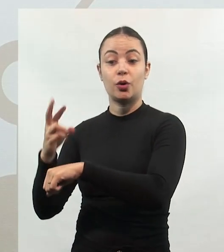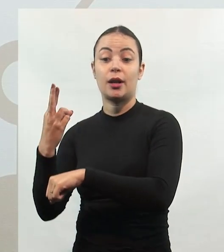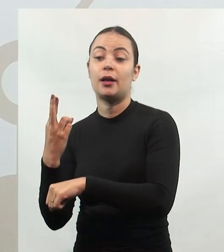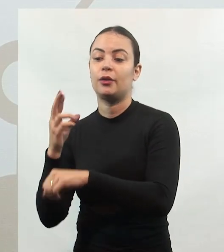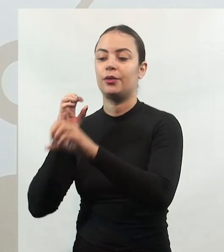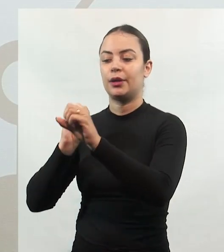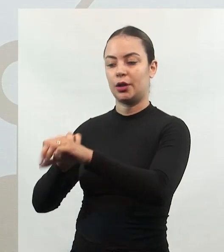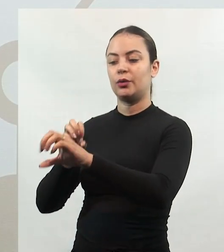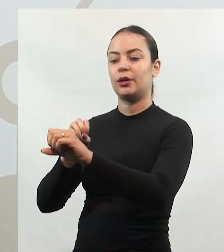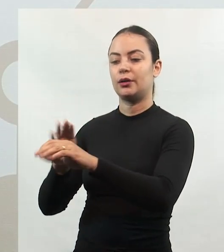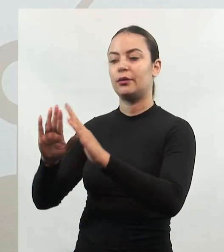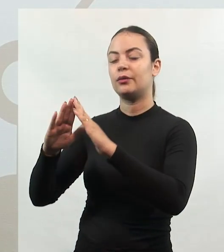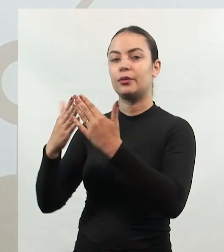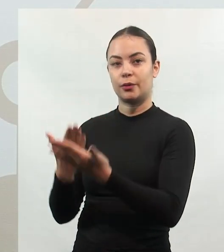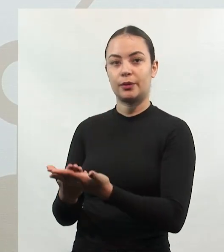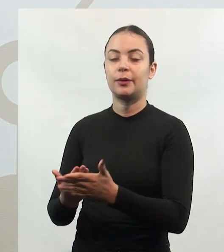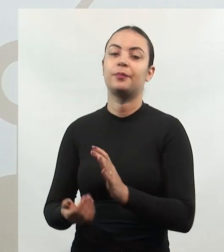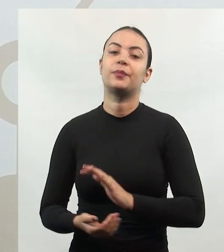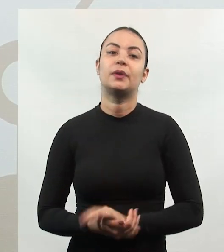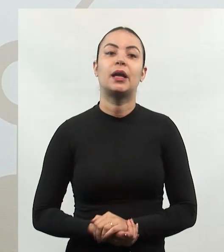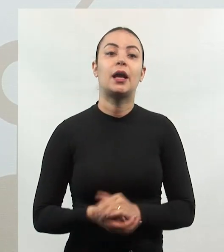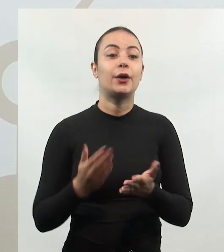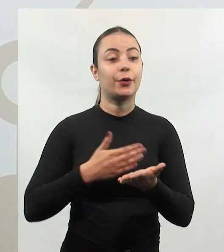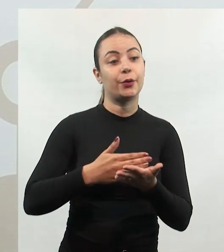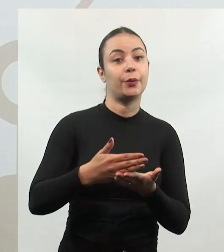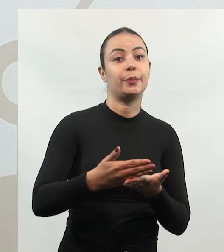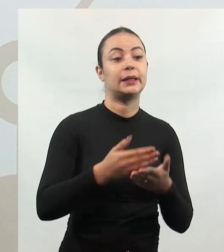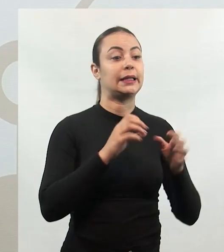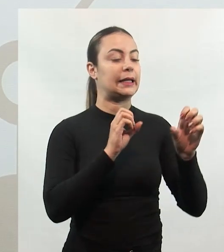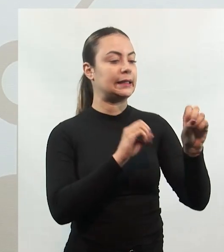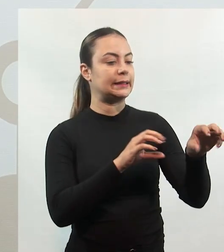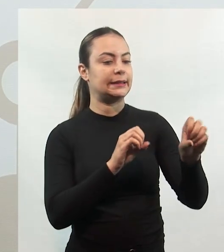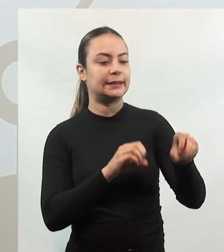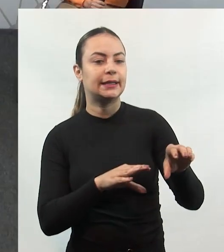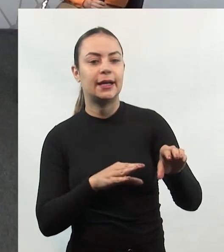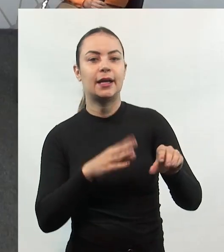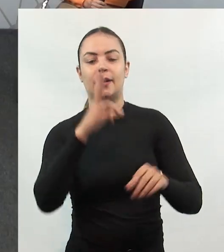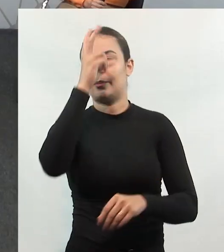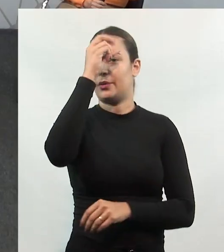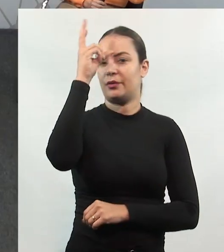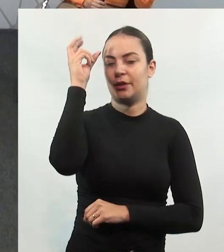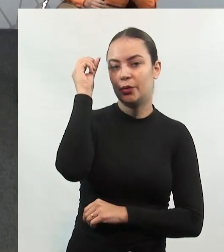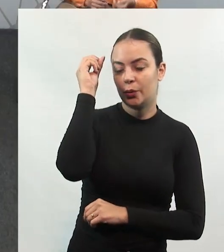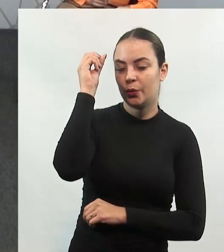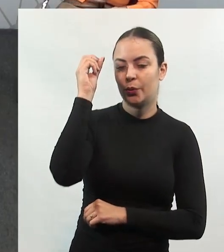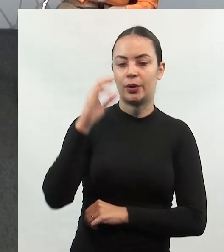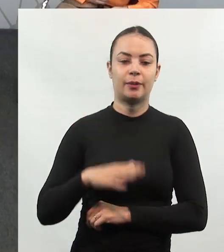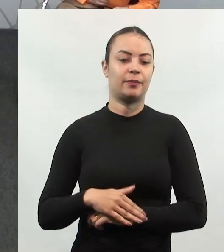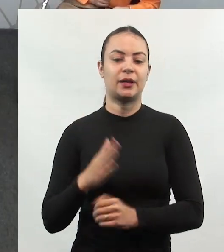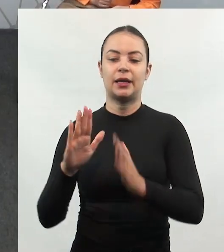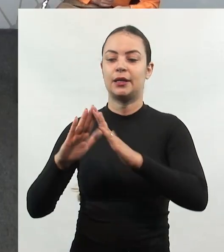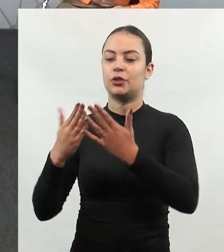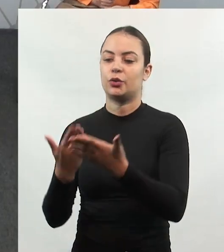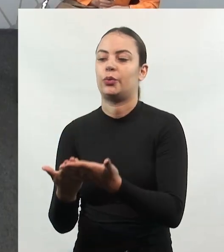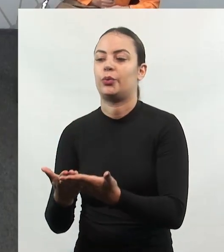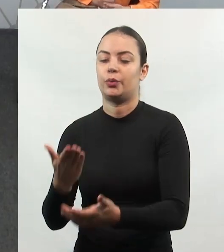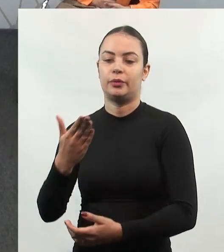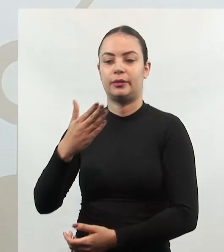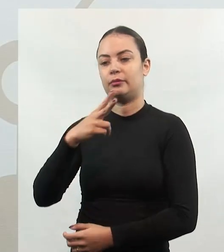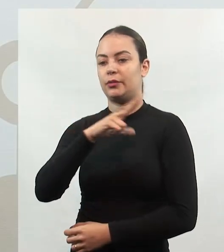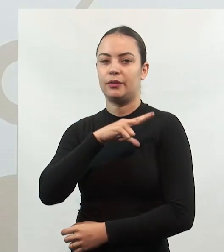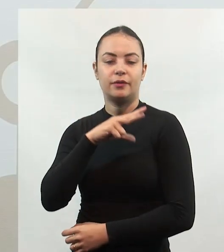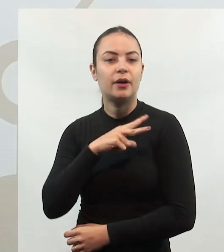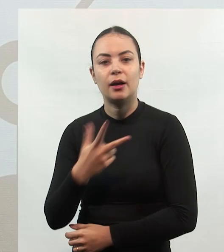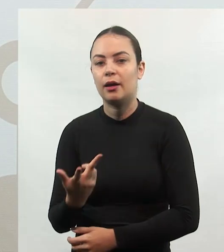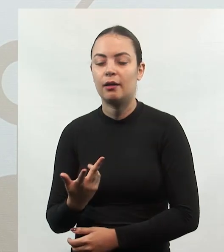e o que me levou também a fazer letras em inglês. Eu, né, segui na área de docência. Depois fiz letras em